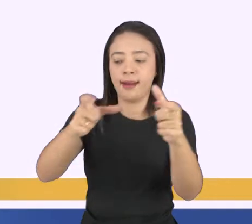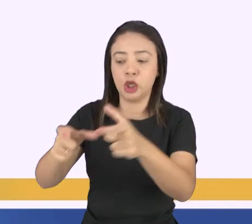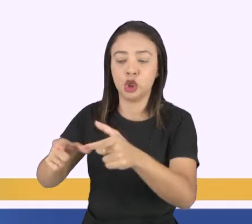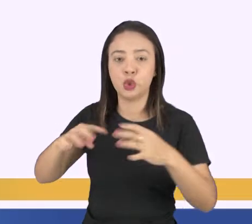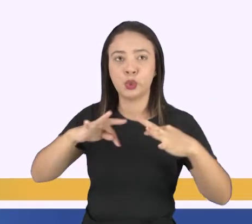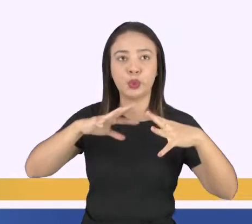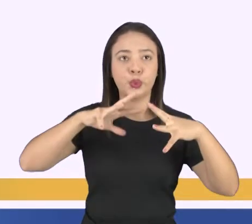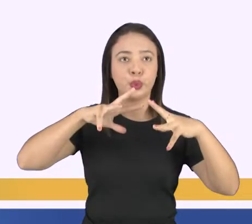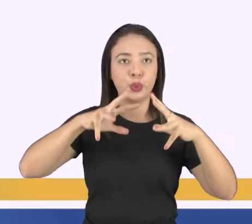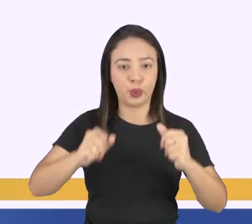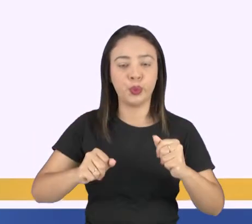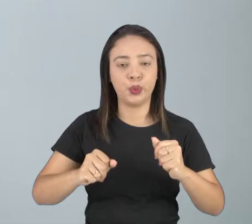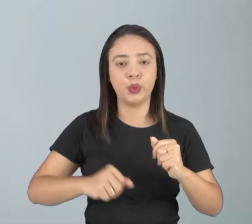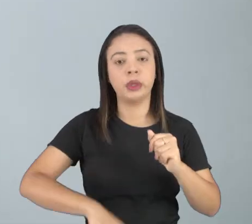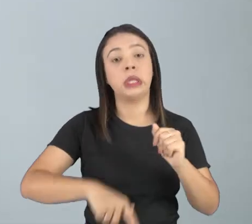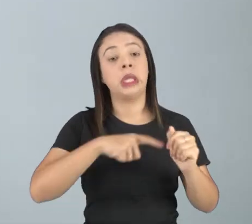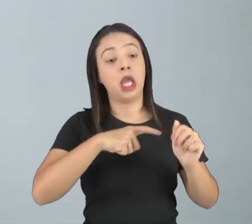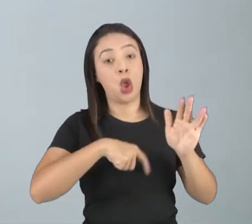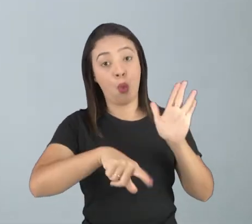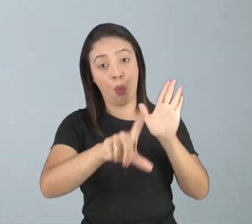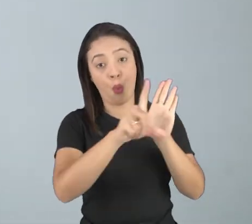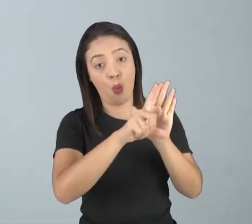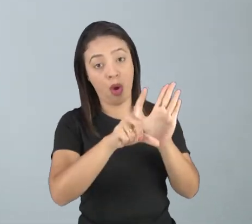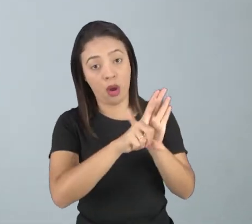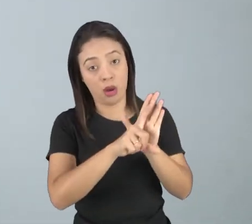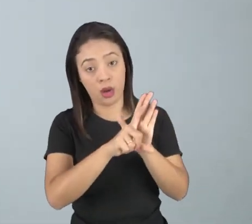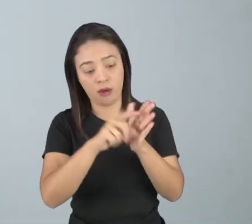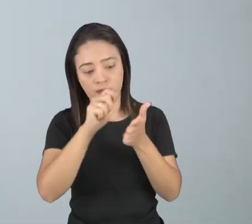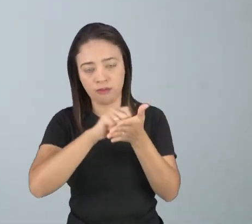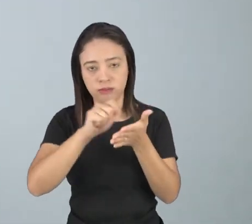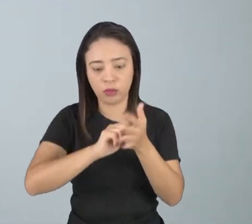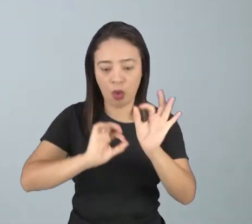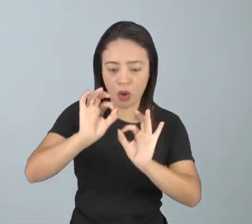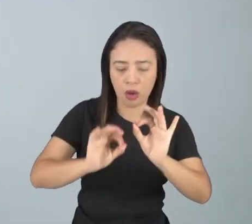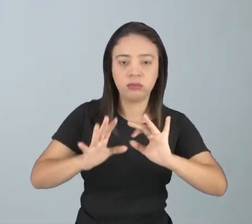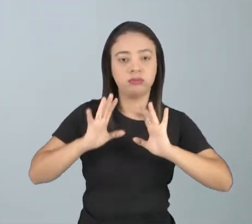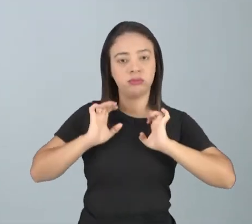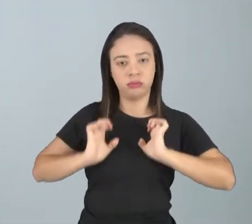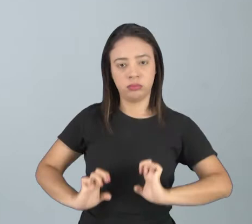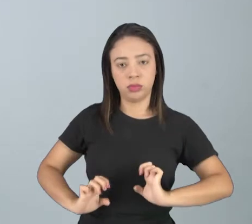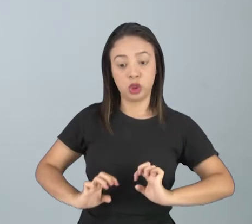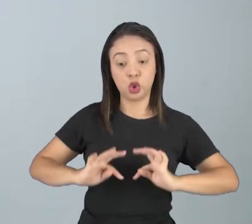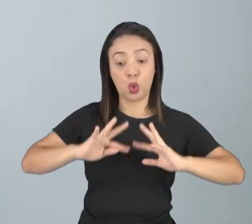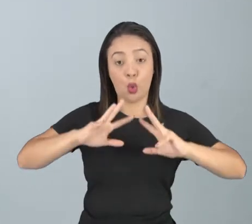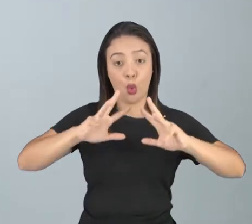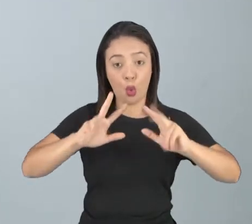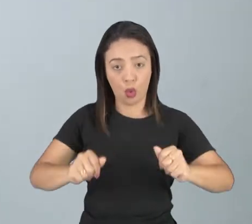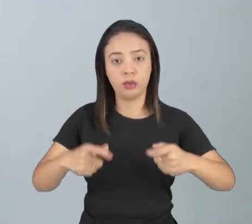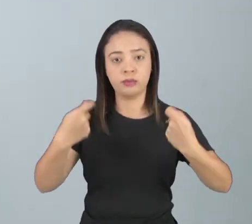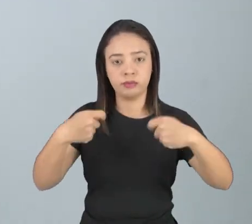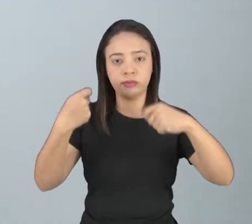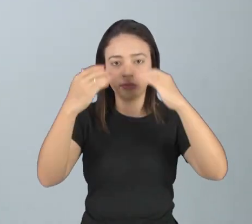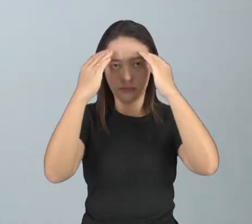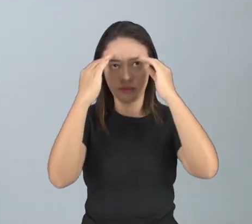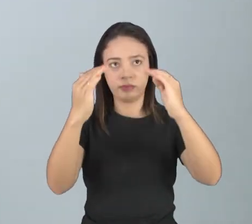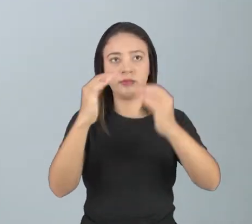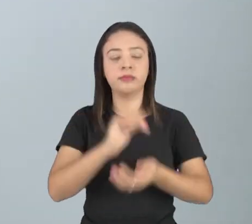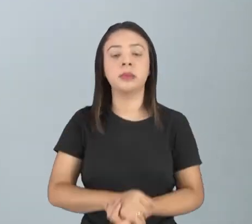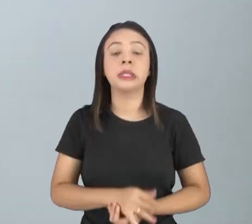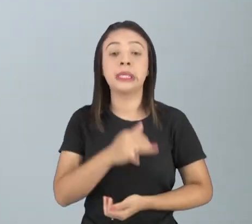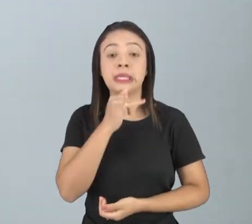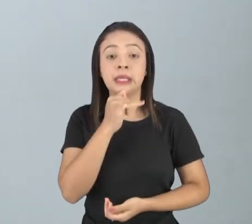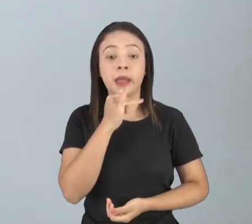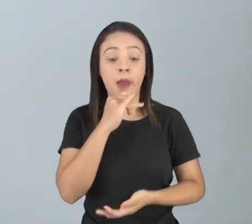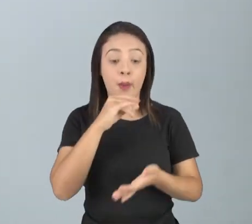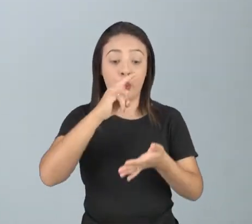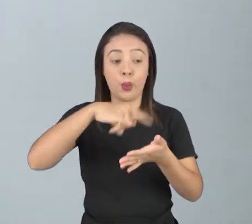legal, a lei que foi regida eticamente serve para todos, independente da religião. Então, o Código Penal serve